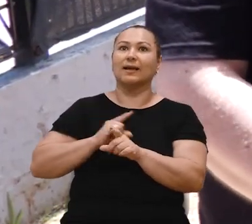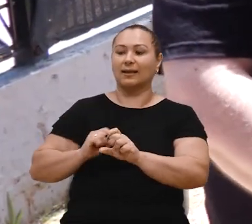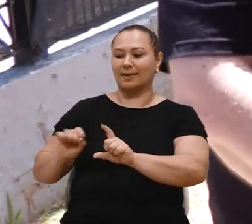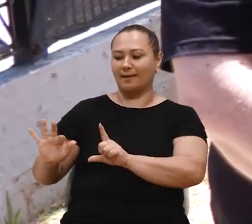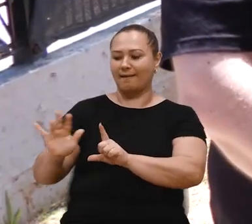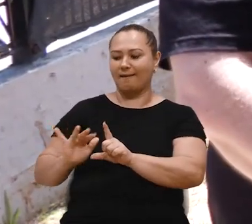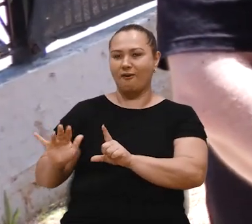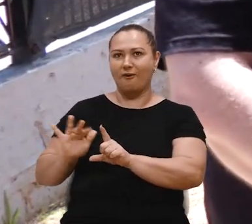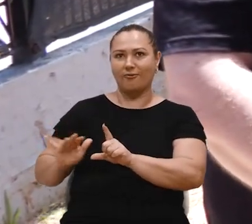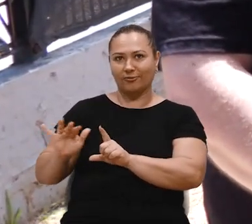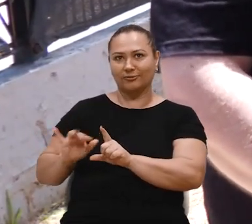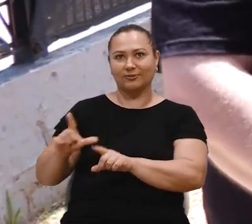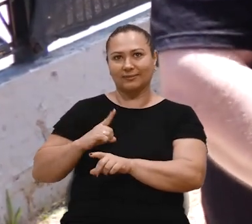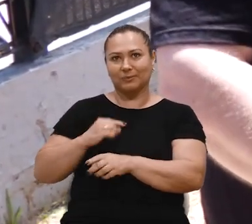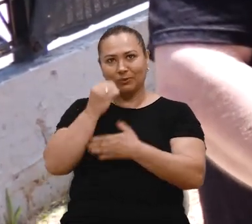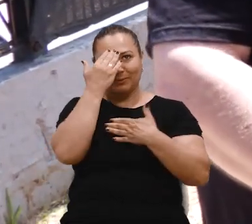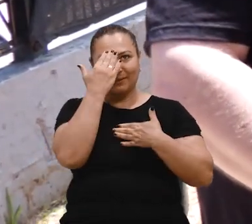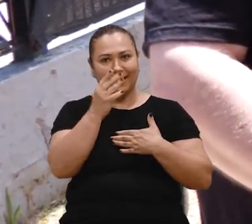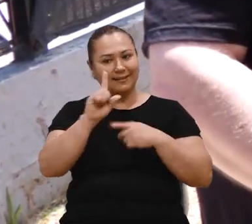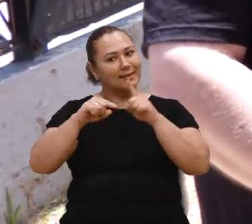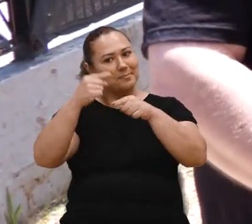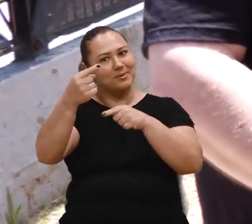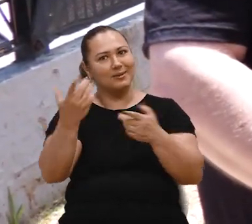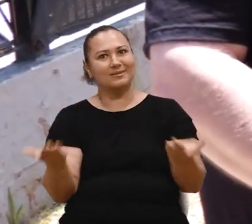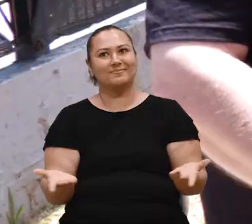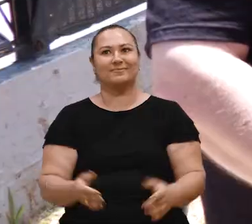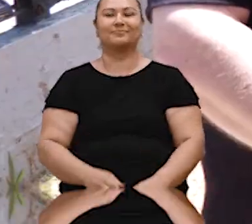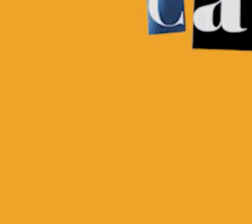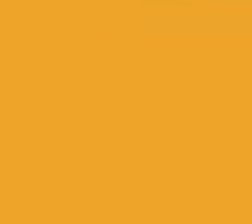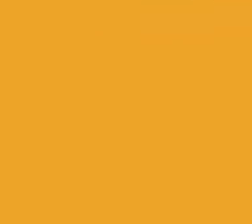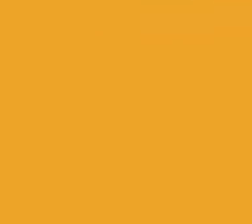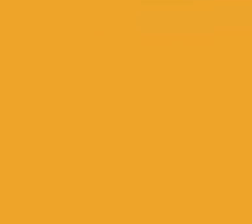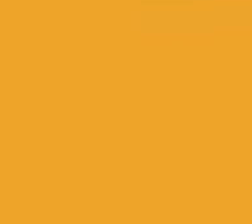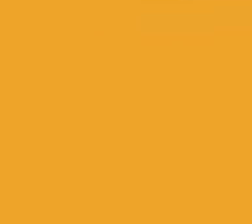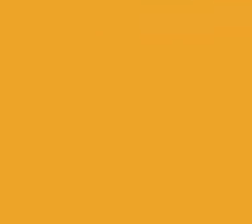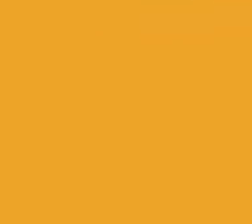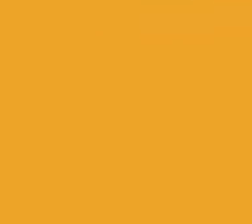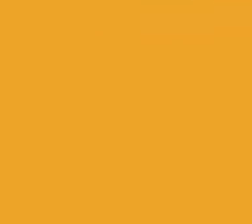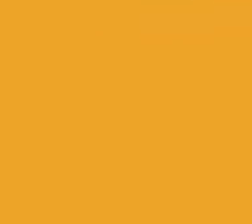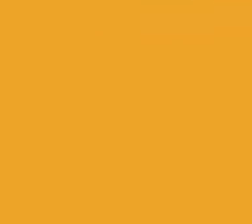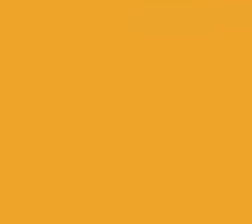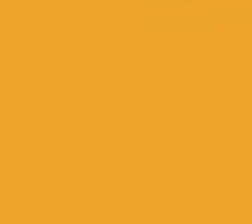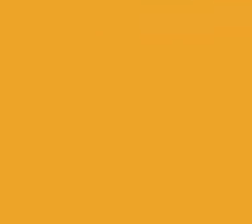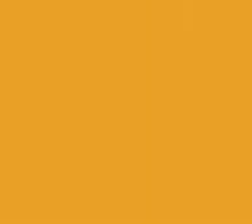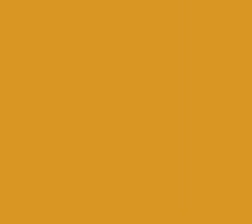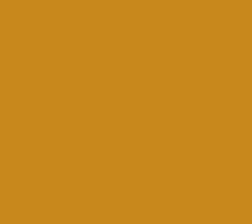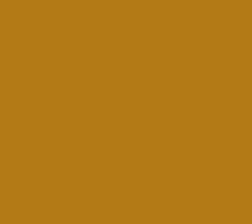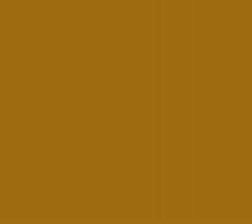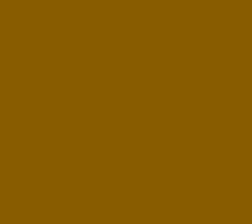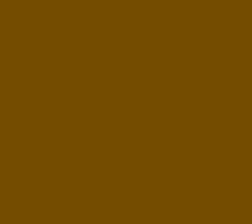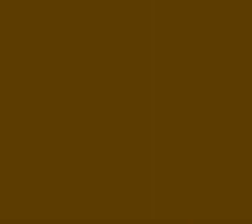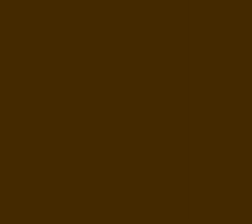confere conectando aqui no QR Code do canto da tela. Muito obrigado, até a próxima.